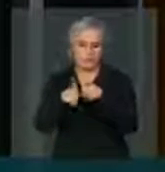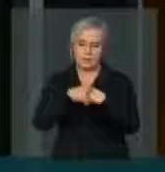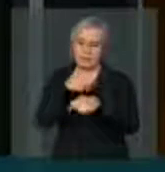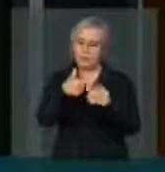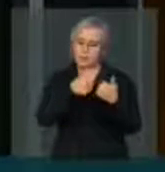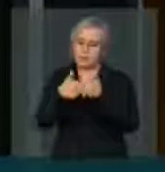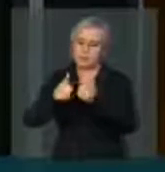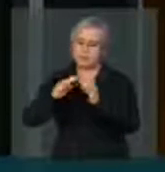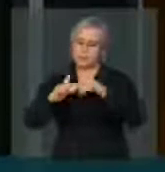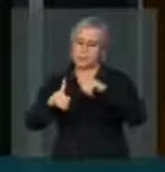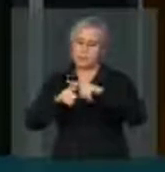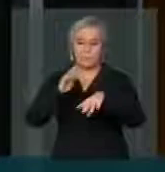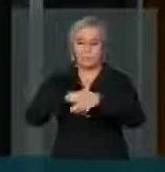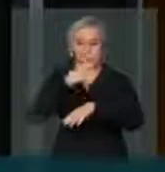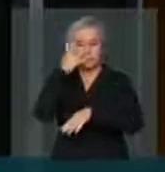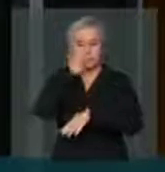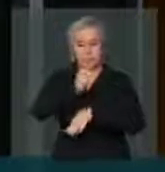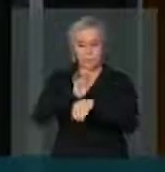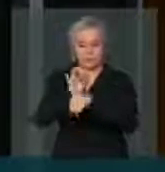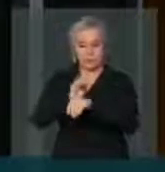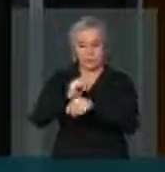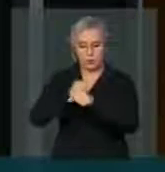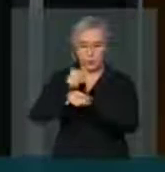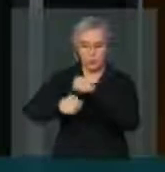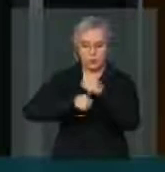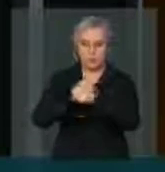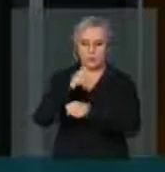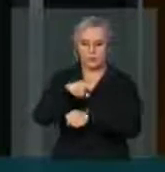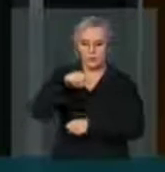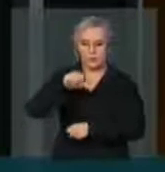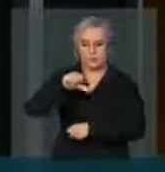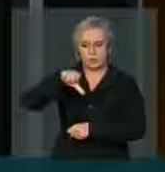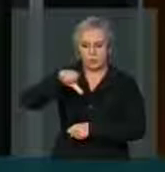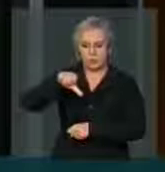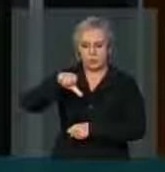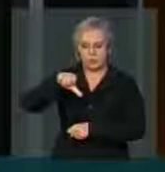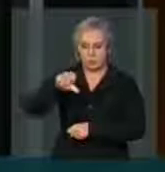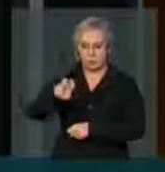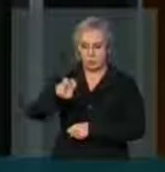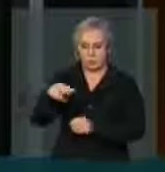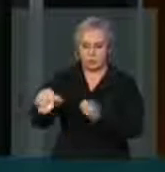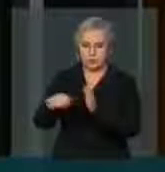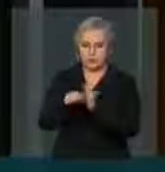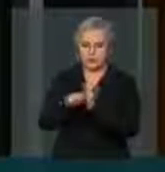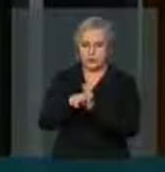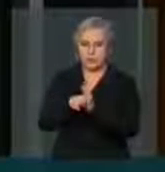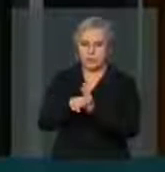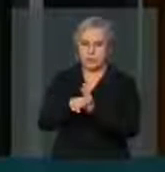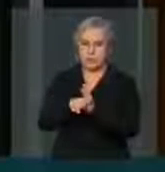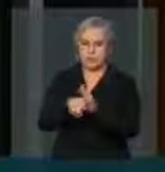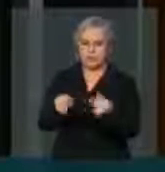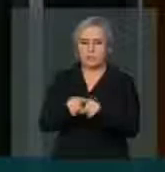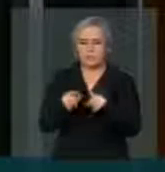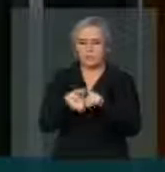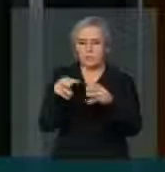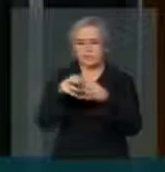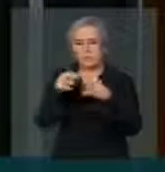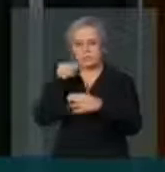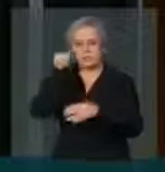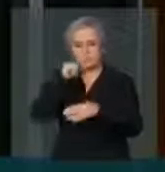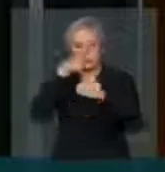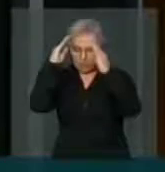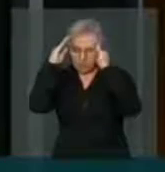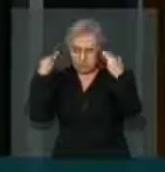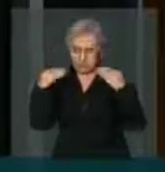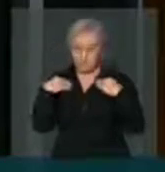uma das mais belas do estado. No ano seguinte, 1895, chega a Mato Grosso as Filhas de Maria Auxiliadora, também pertencente à